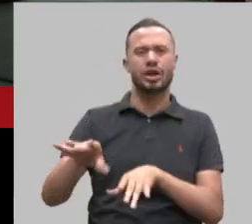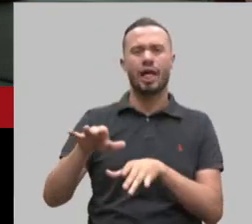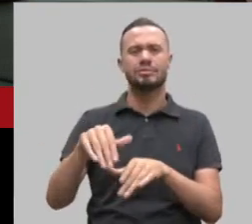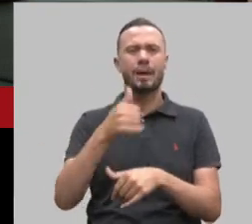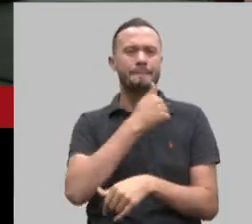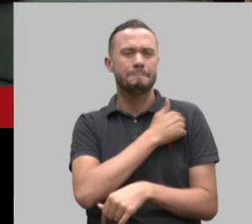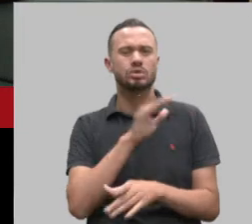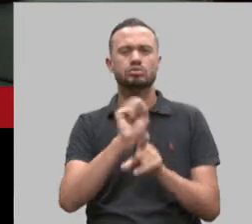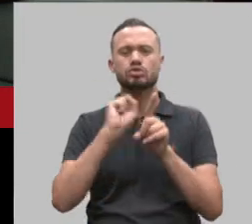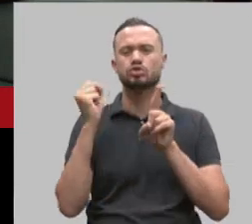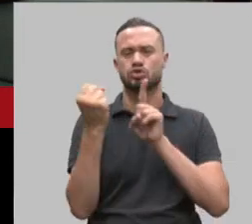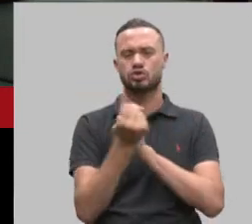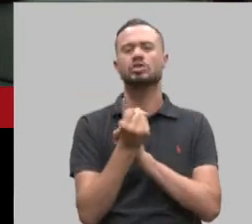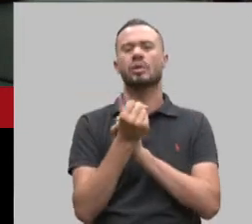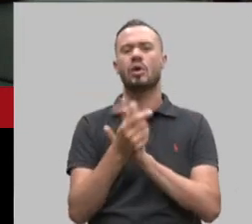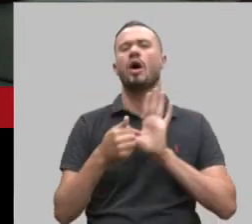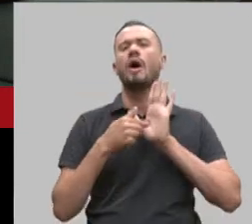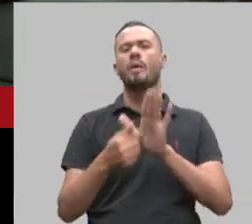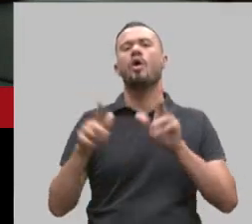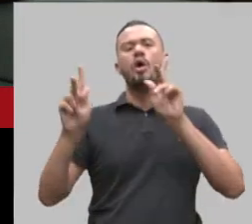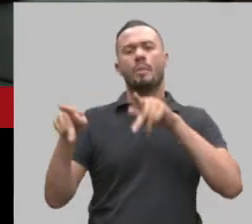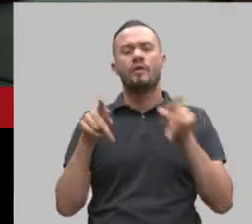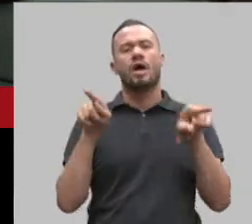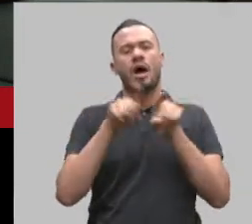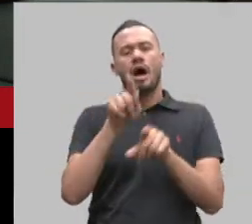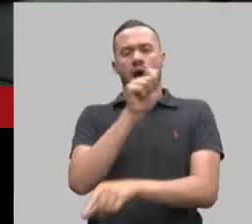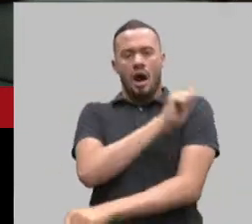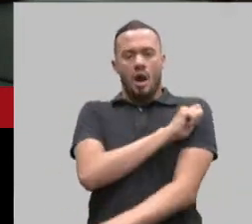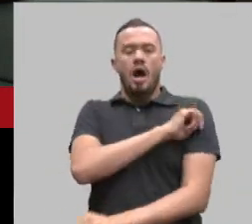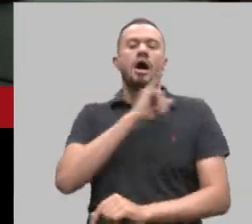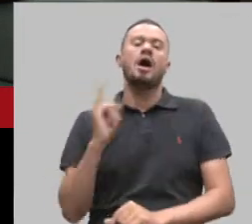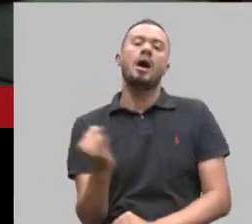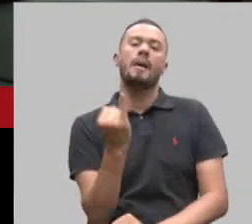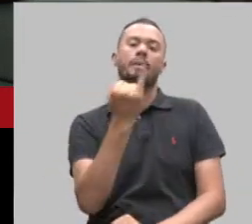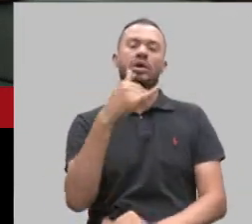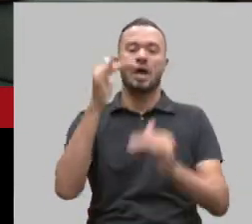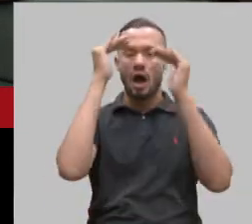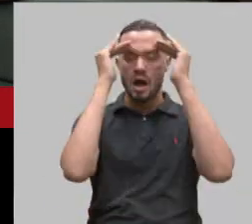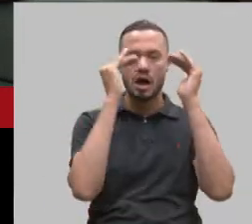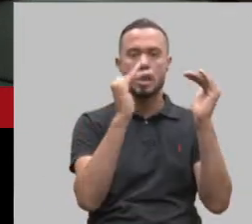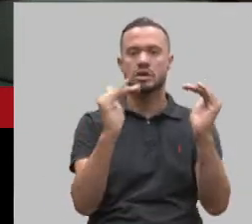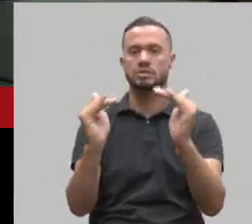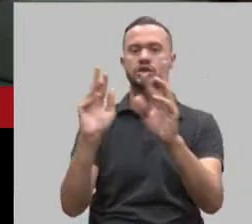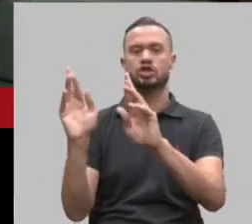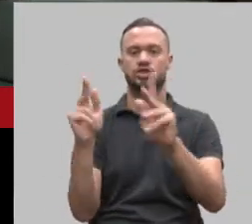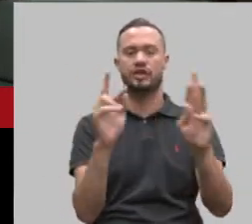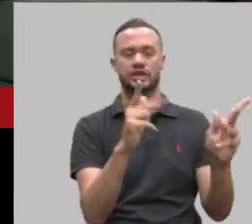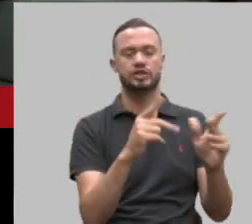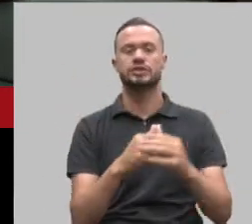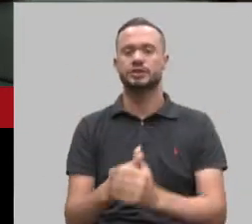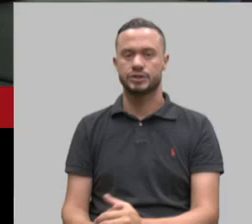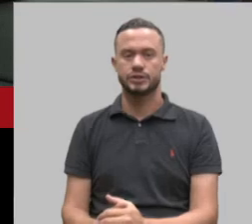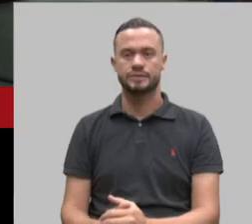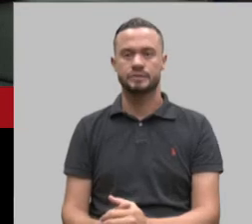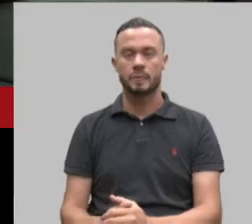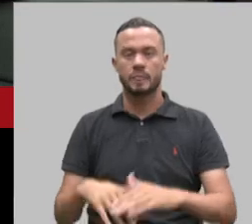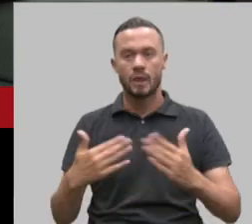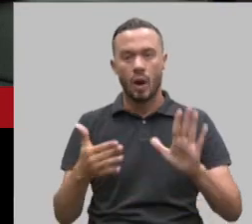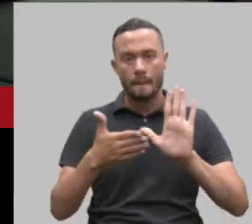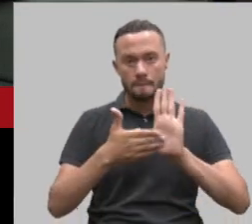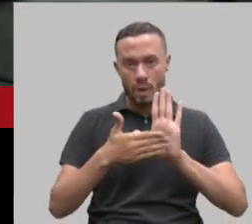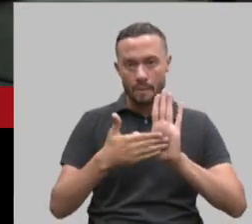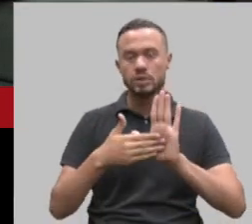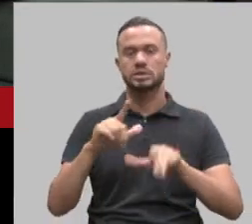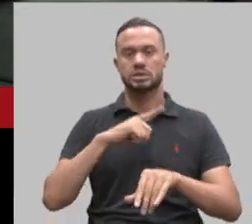trazendo à tona aos professores e alunos a importância dos respeitos às diferenças tal proposta dispõe